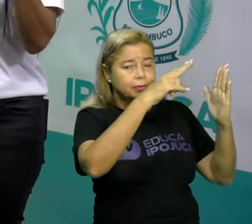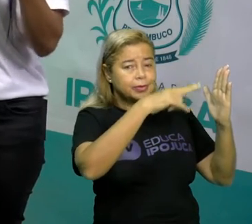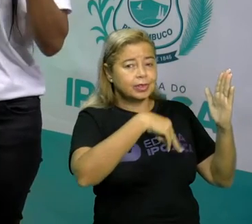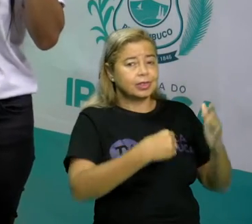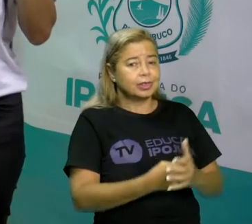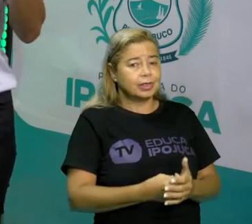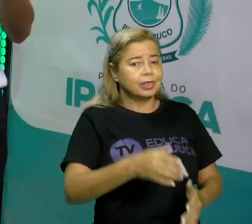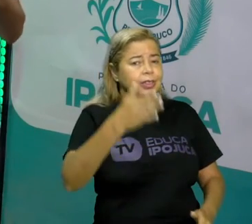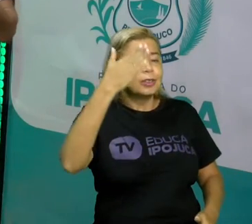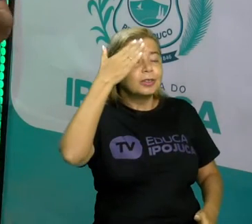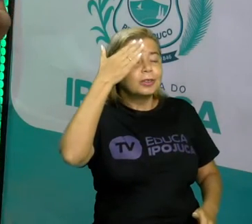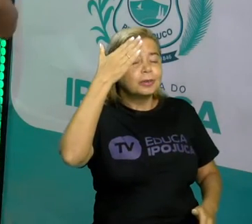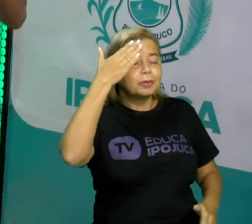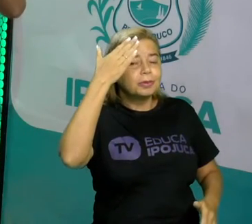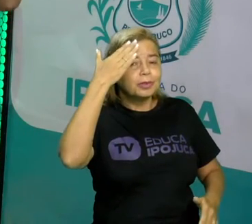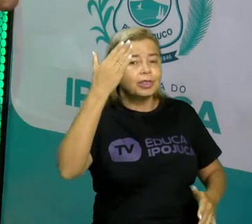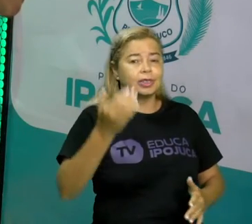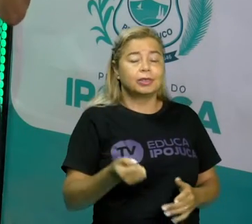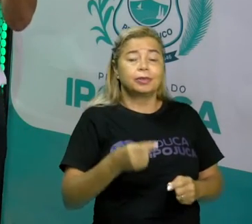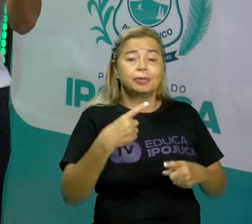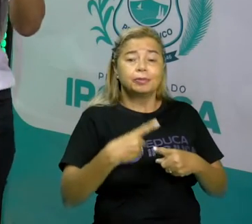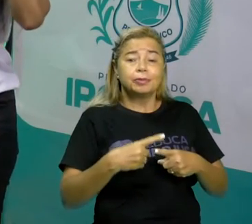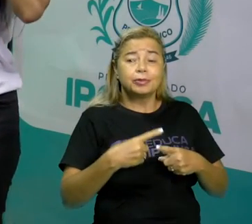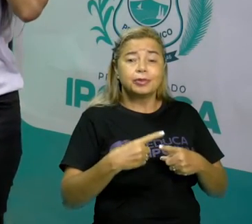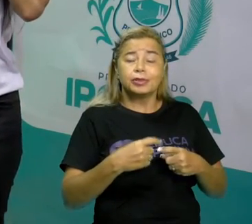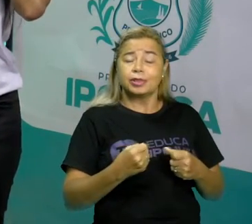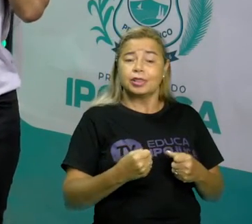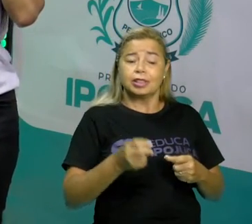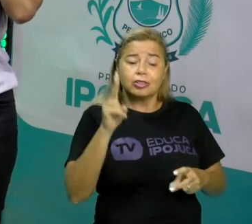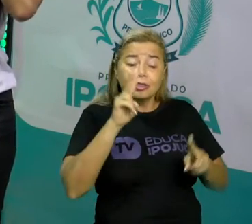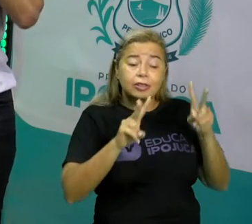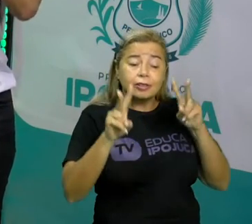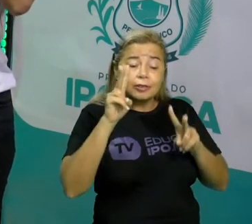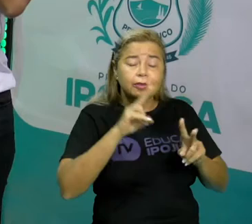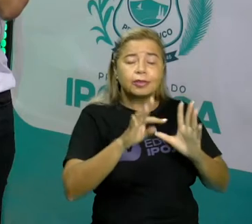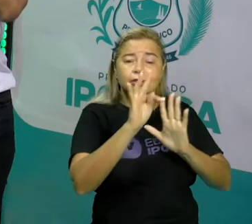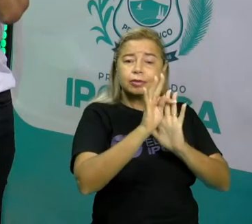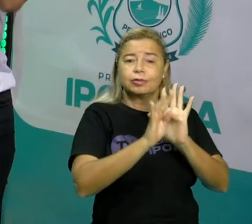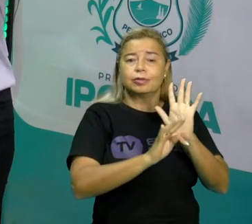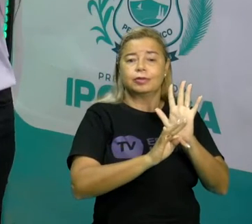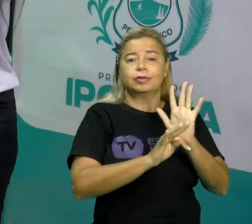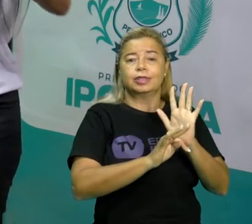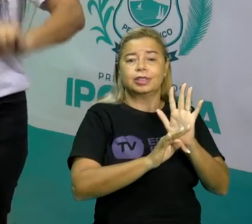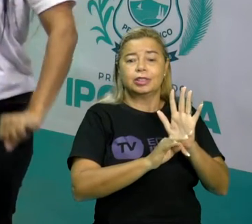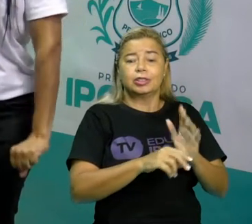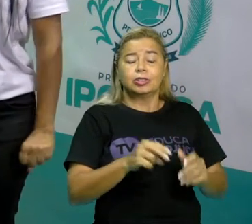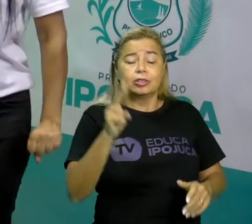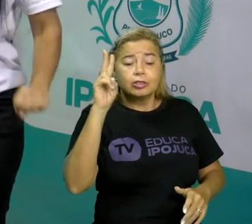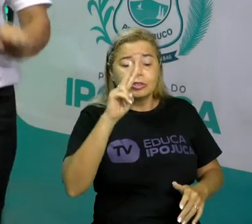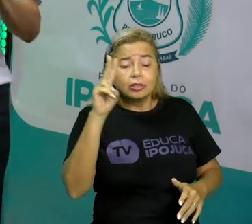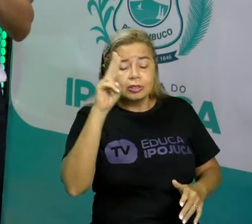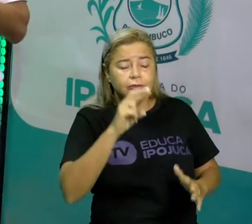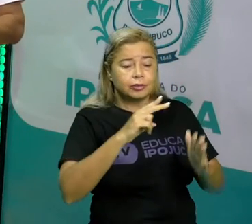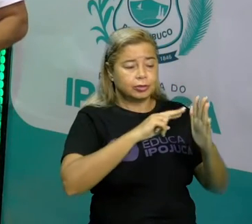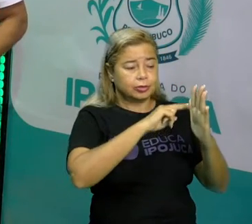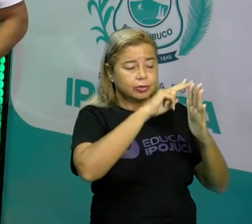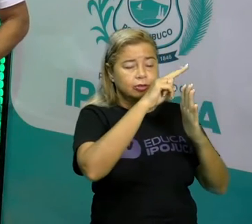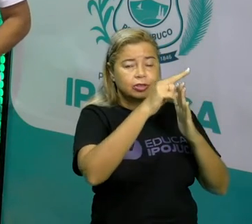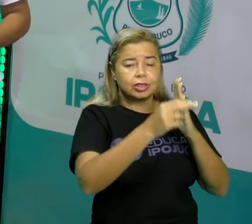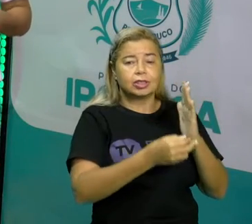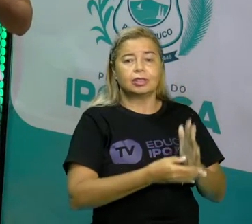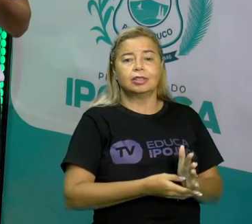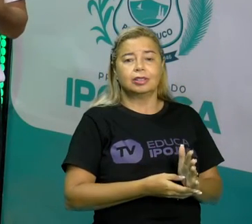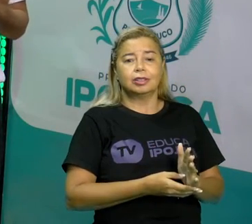viu o texto, viu as ilustrações, lemos, compreendemos, escutamos aquilo que nós estamos